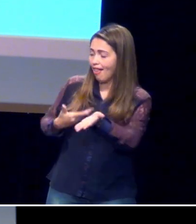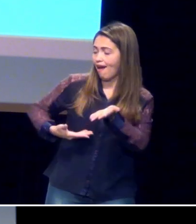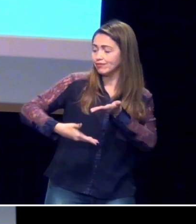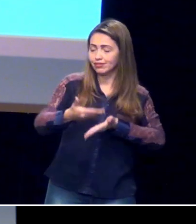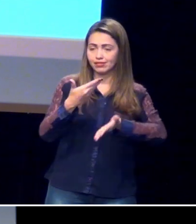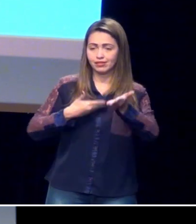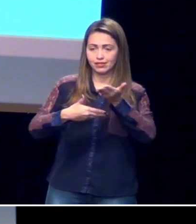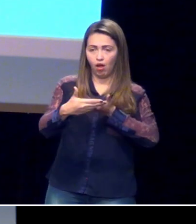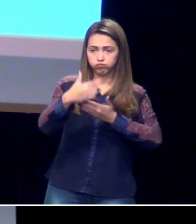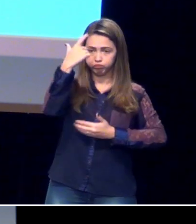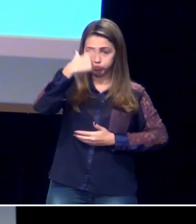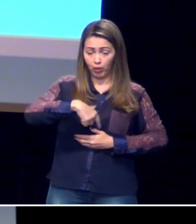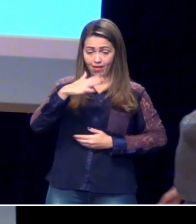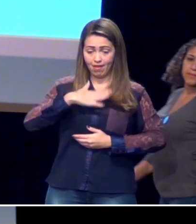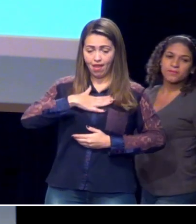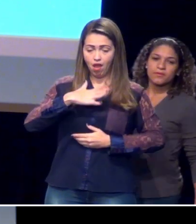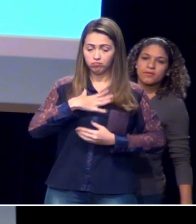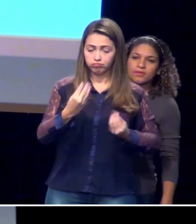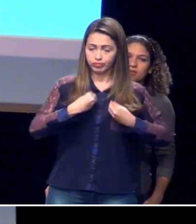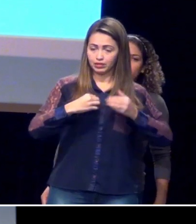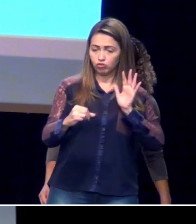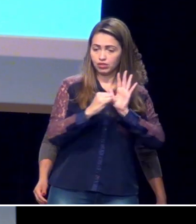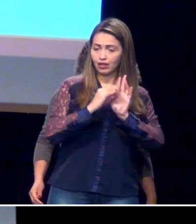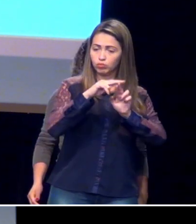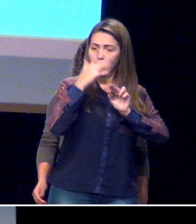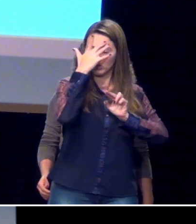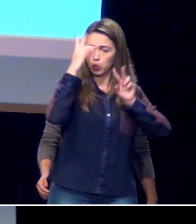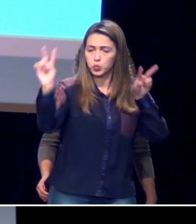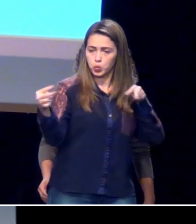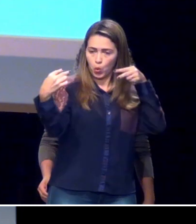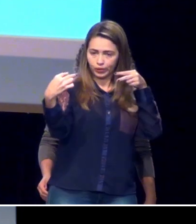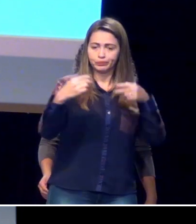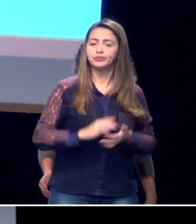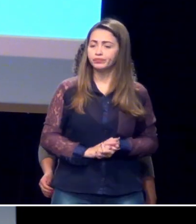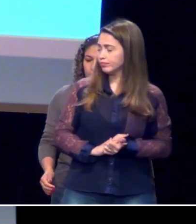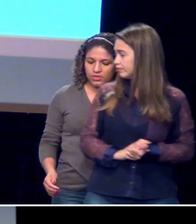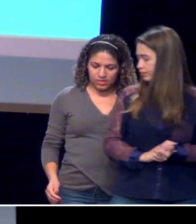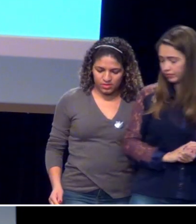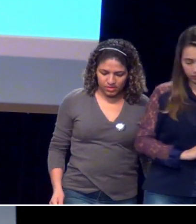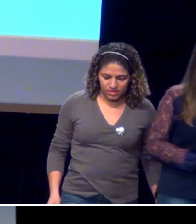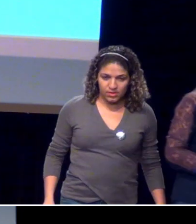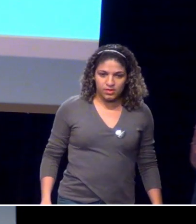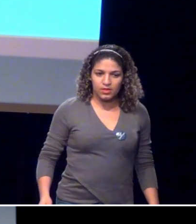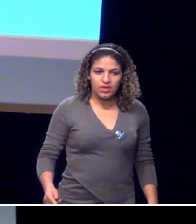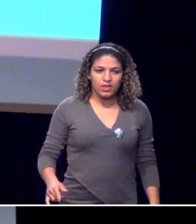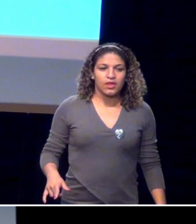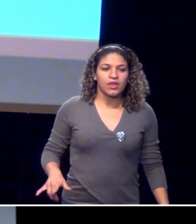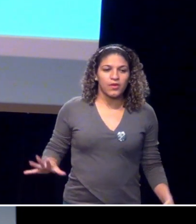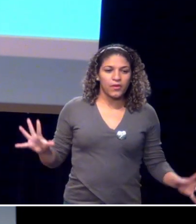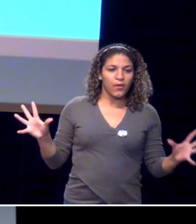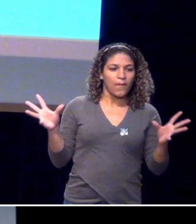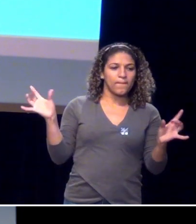é constitutiva. Eu me constituo pelos olhos dos outros, assim como eu completo